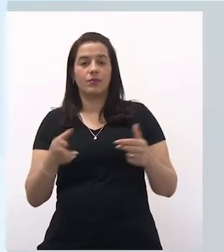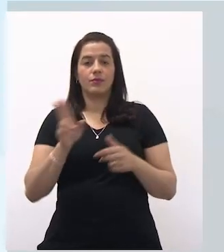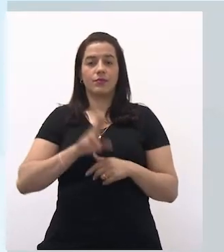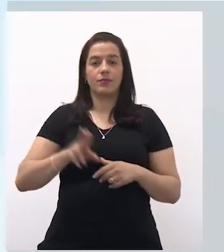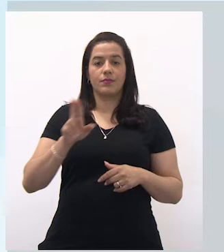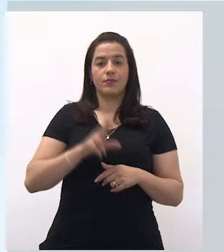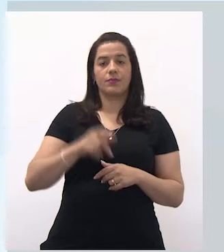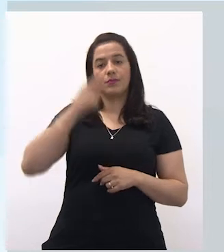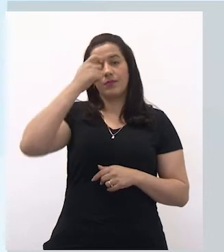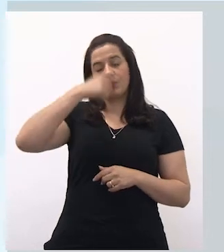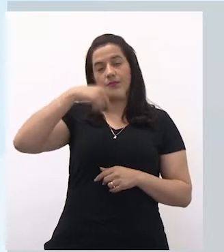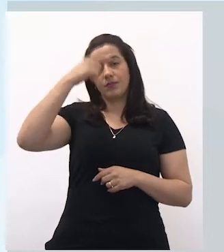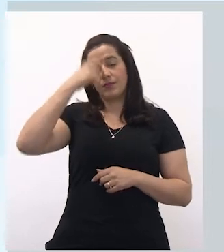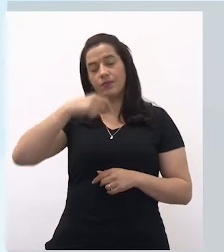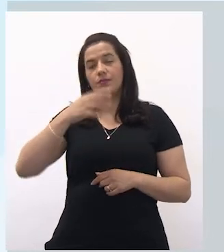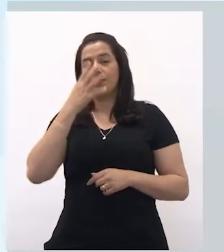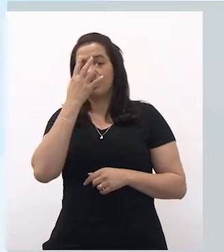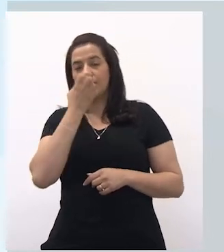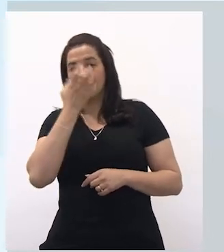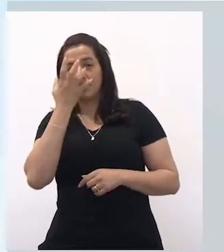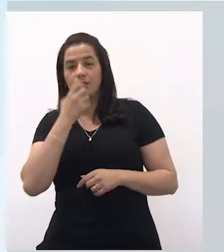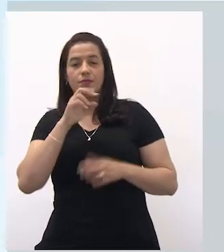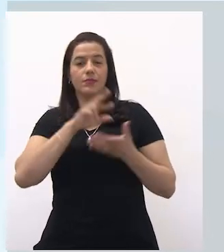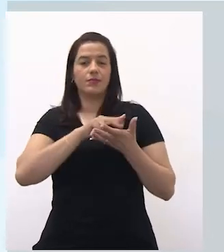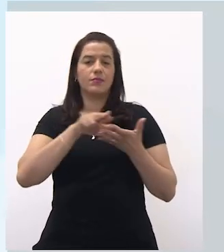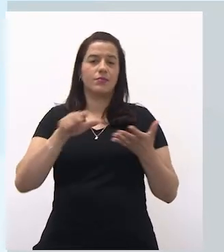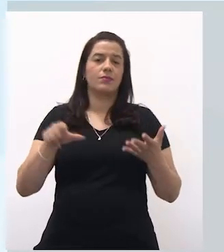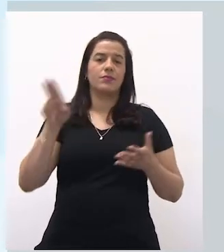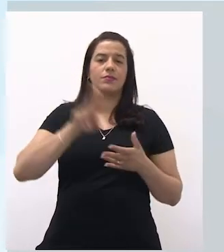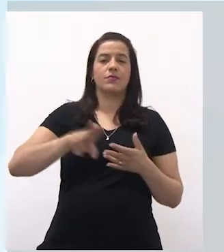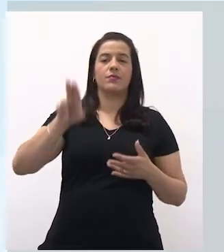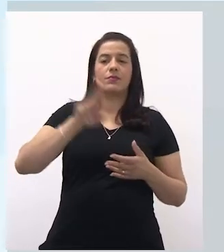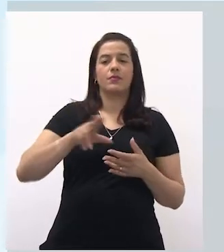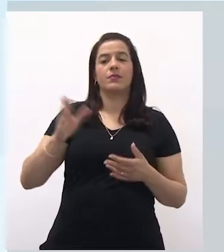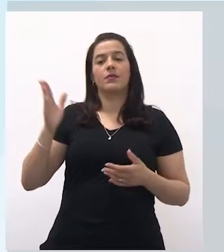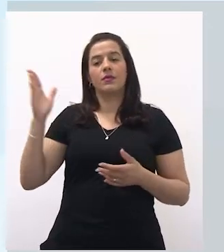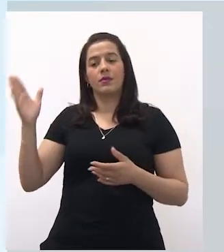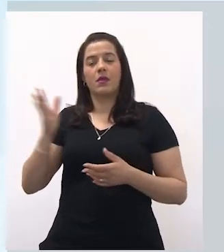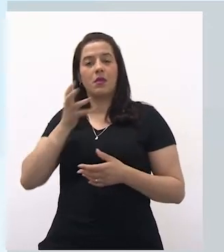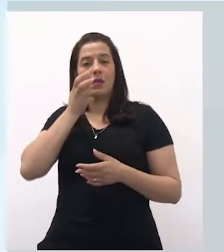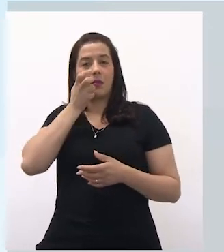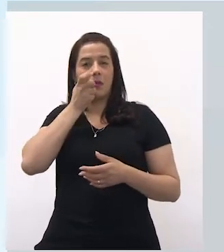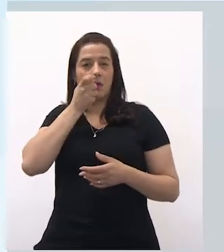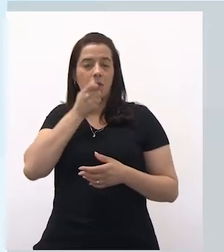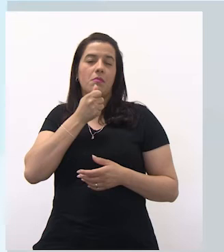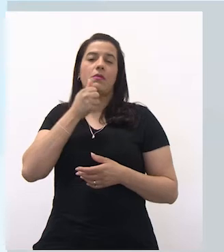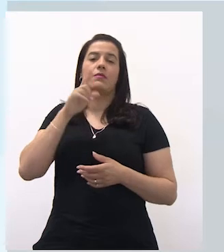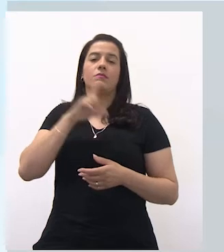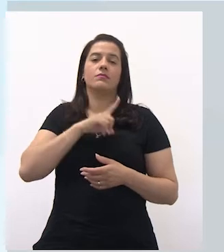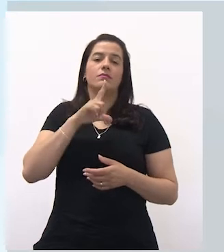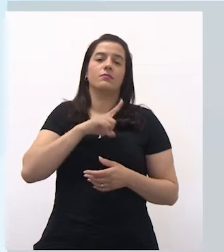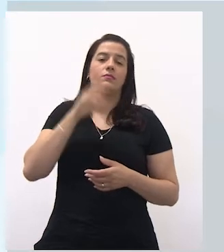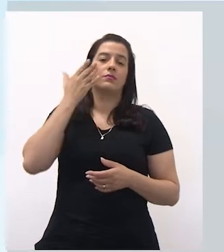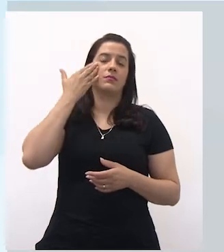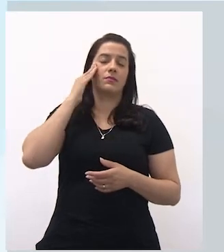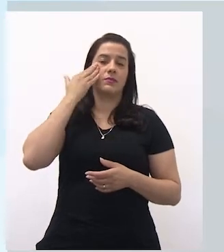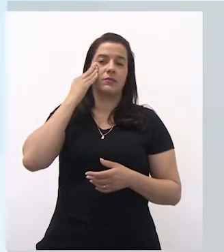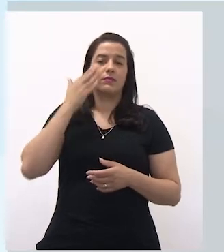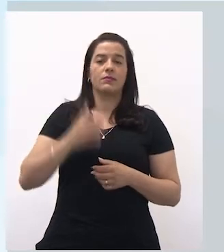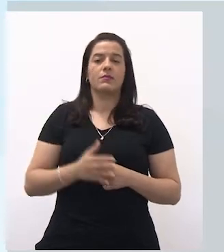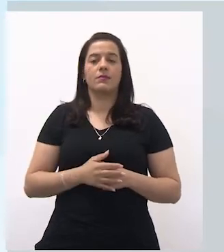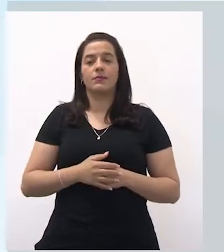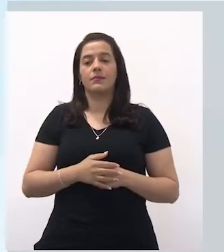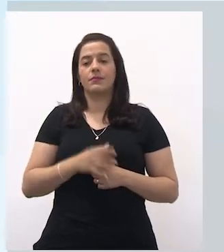utilizado para gripe, para resfriado. Eu sei tudo sobre o limão, eu compreendo o que é o limão, e aí eu fiz